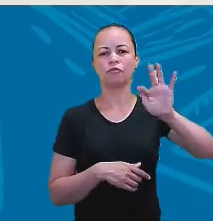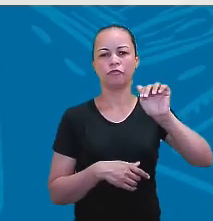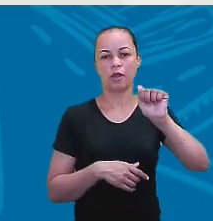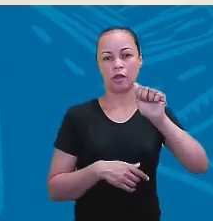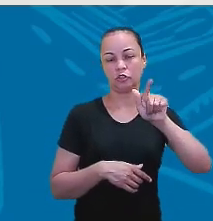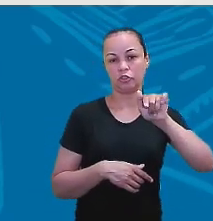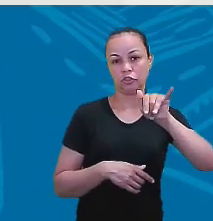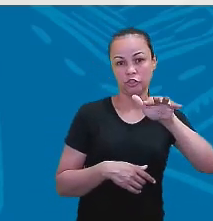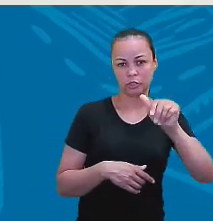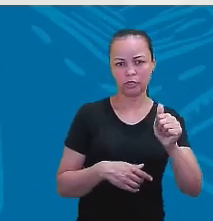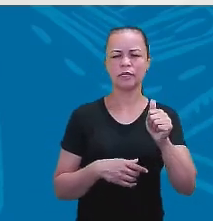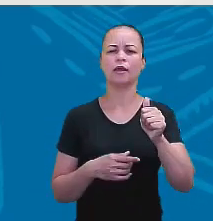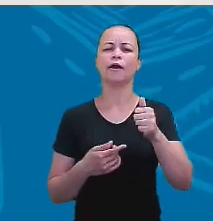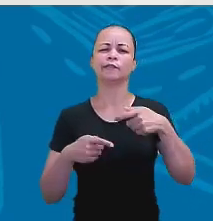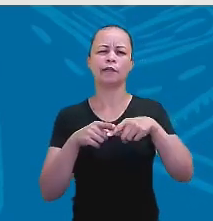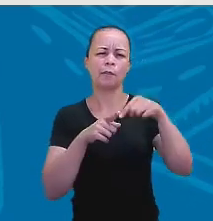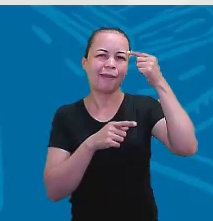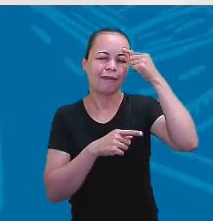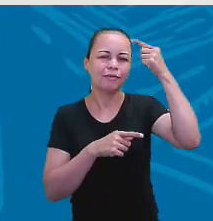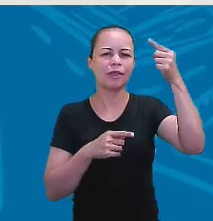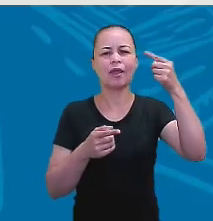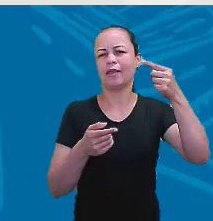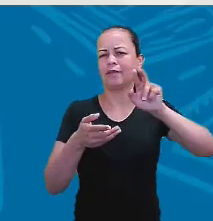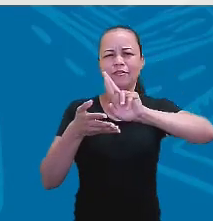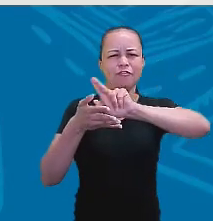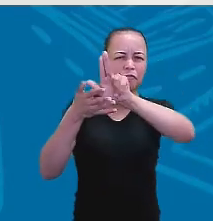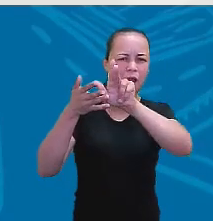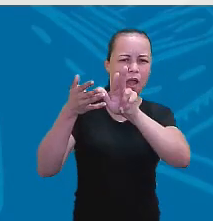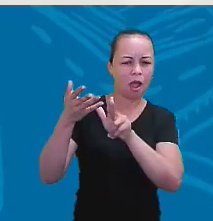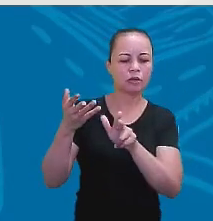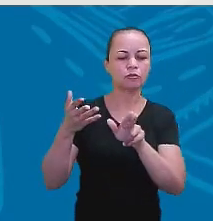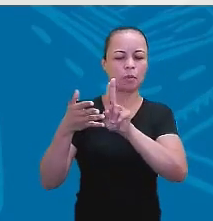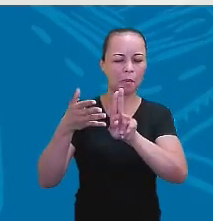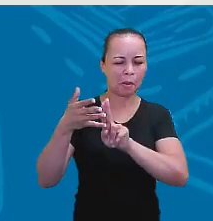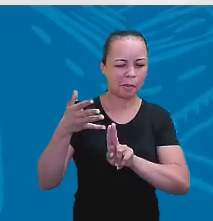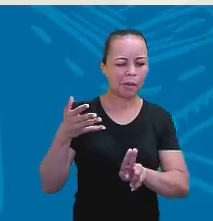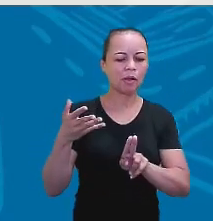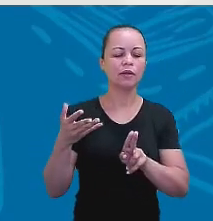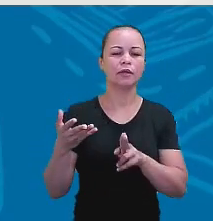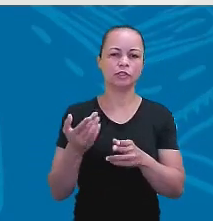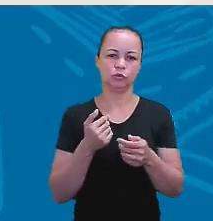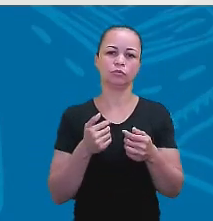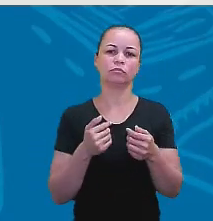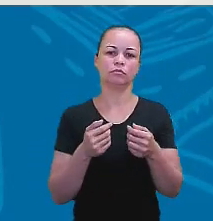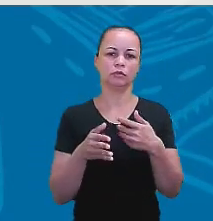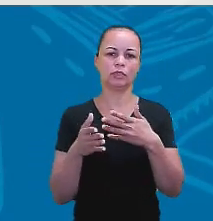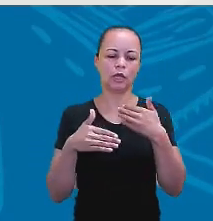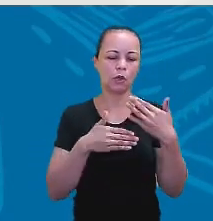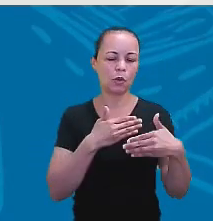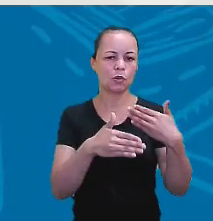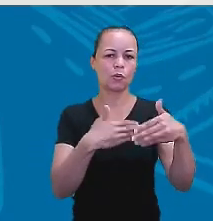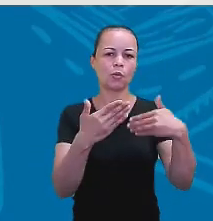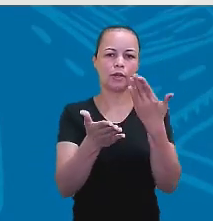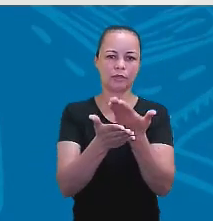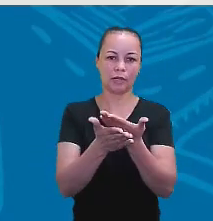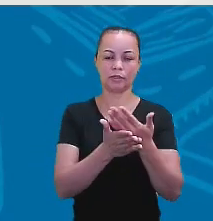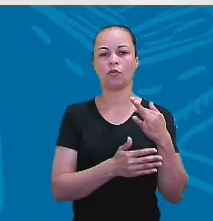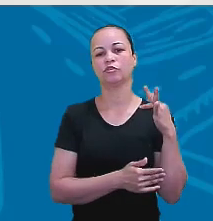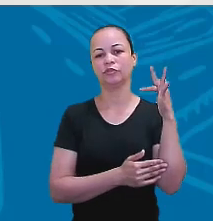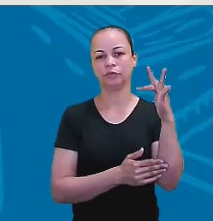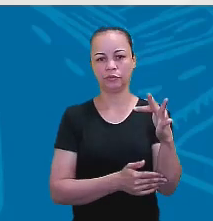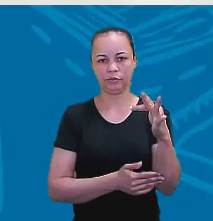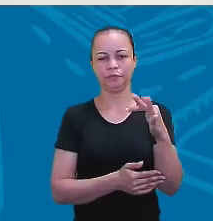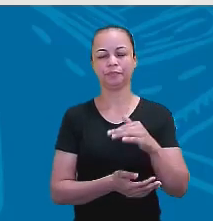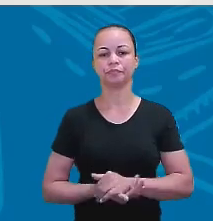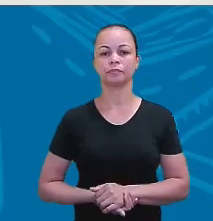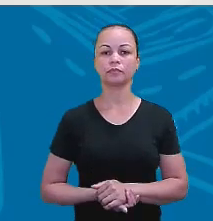de fagocitose, pinocitose, que são assuntos que a gente vai ver no decorrer das nossas aulas futuras. Mas o